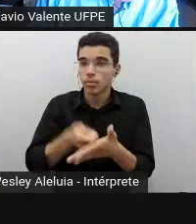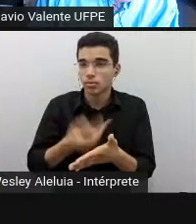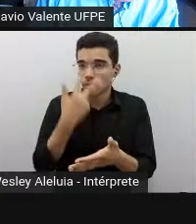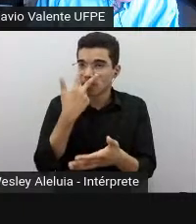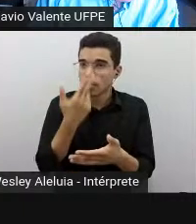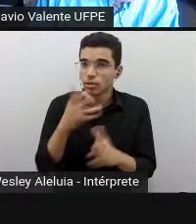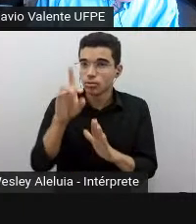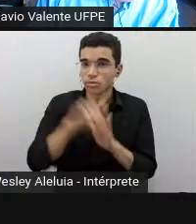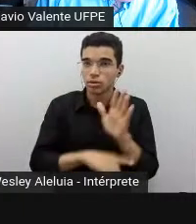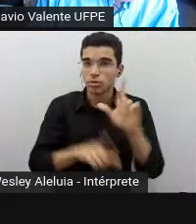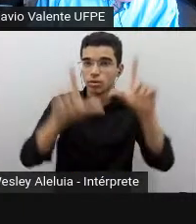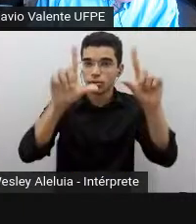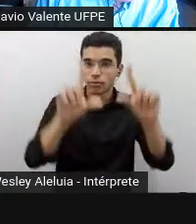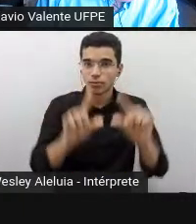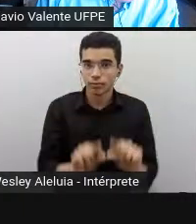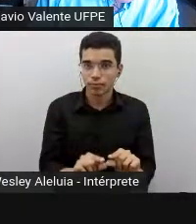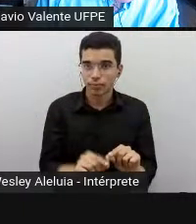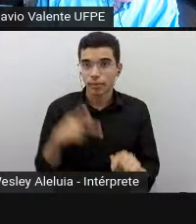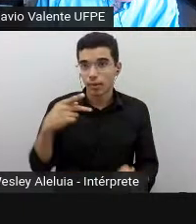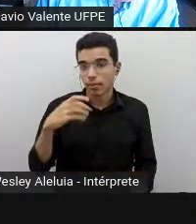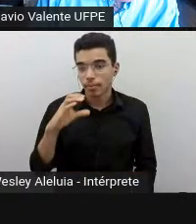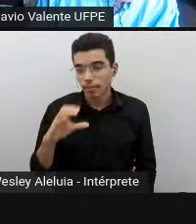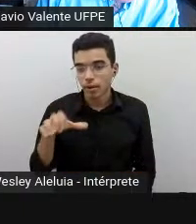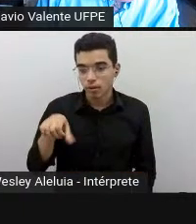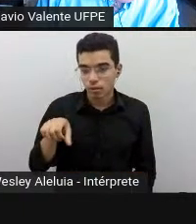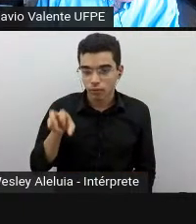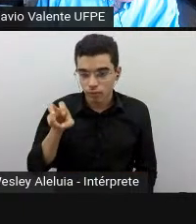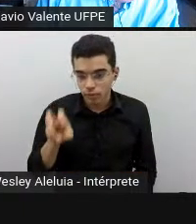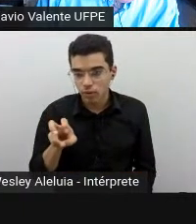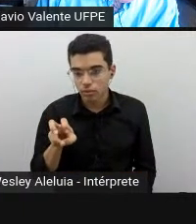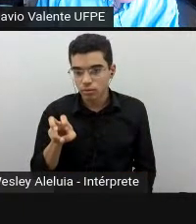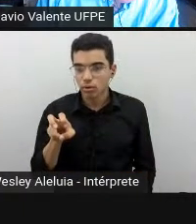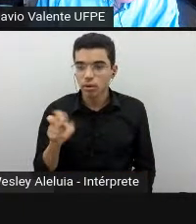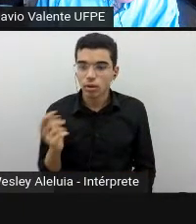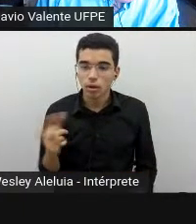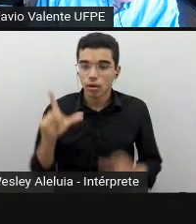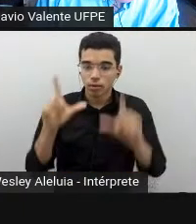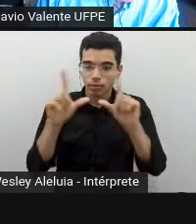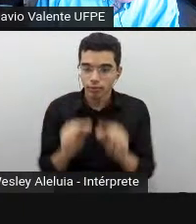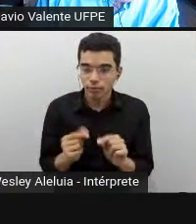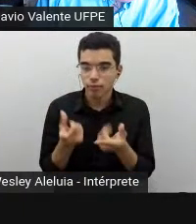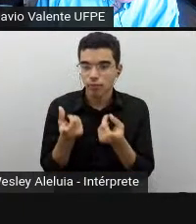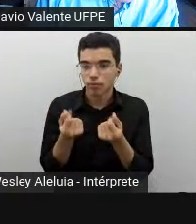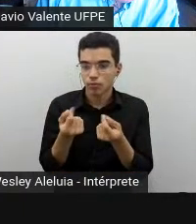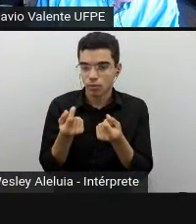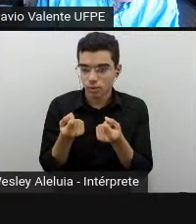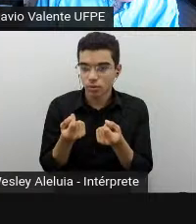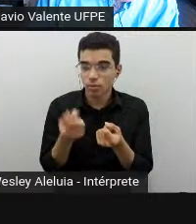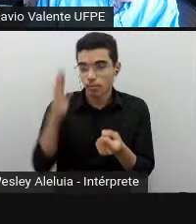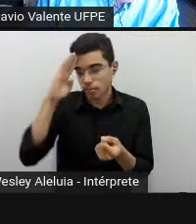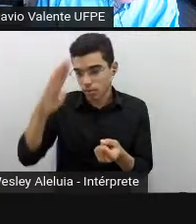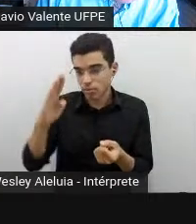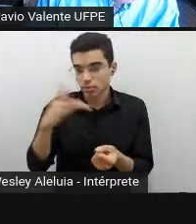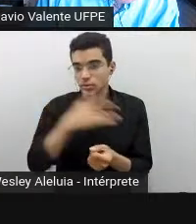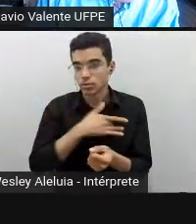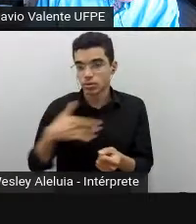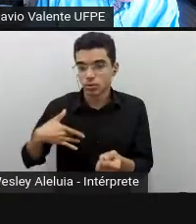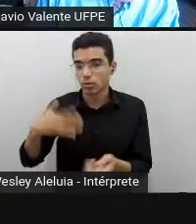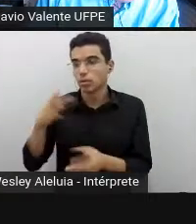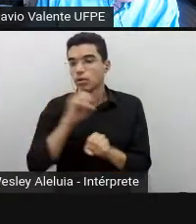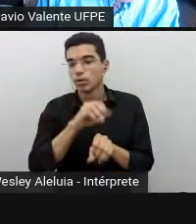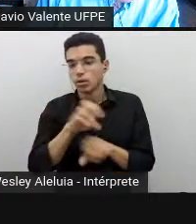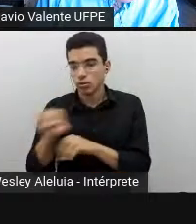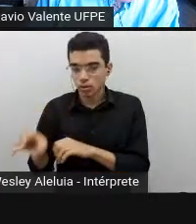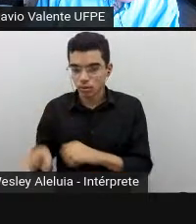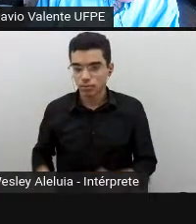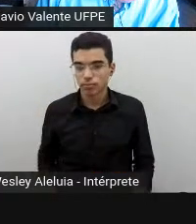PEC 95, as medidas de austeridade fiscal, reduzem investimentos na área social, em particular na saúde e educação. O